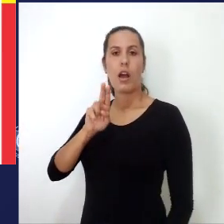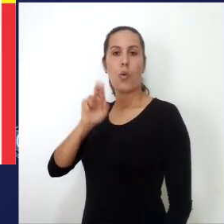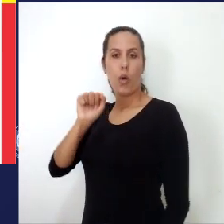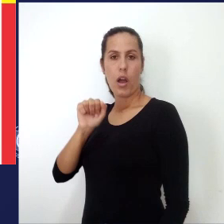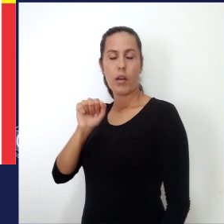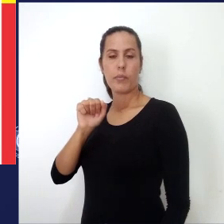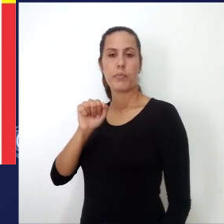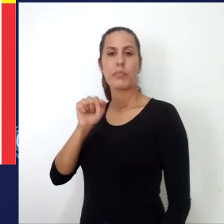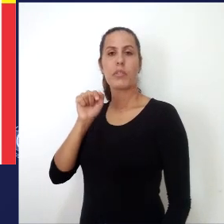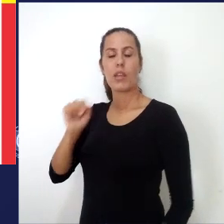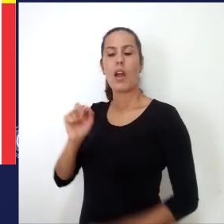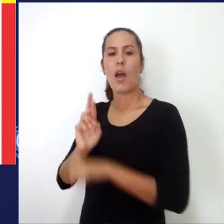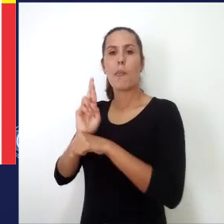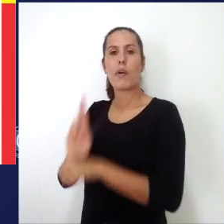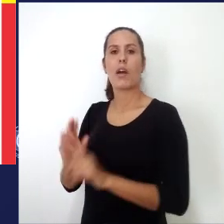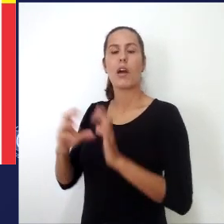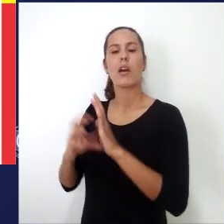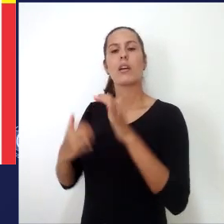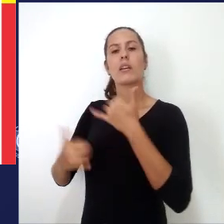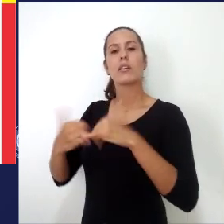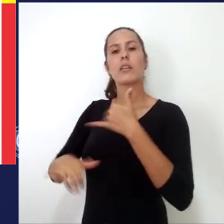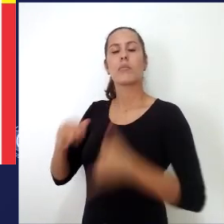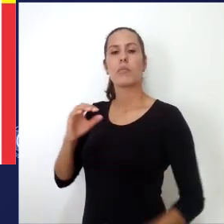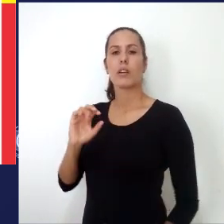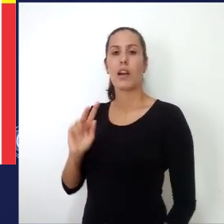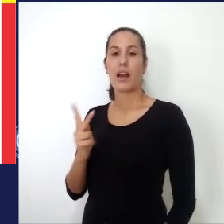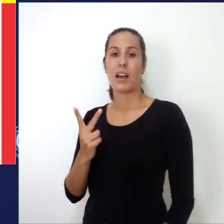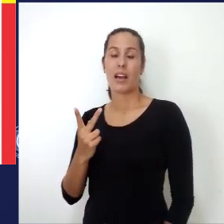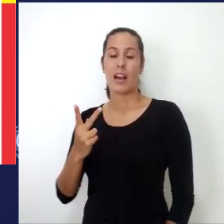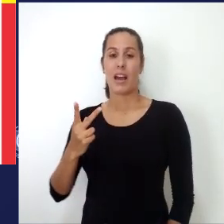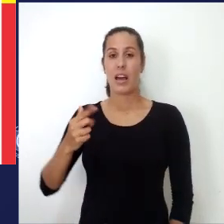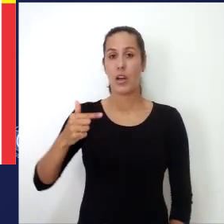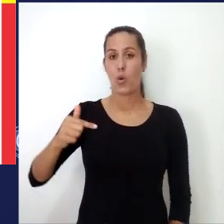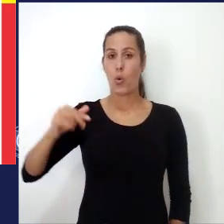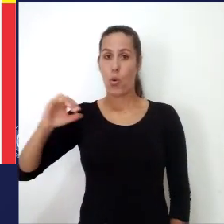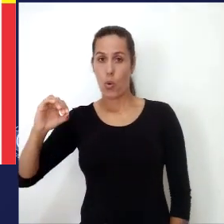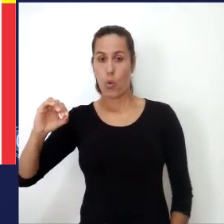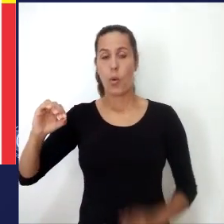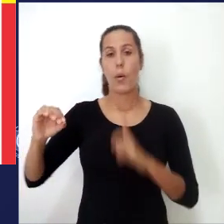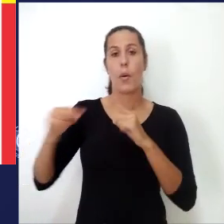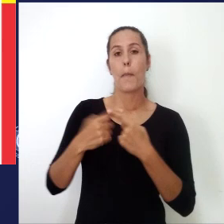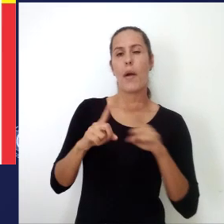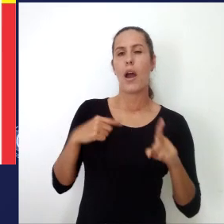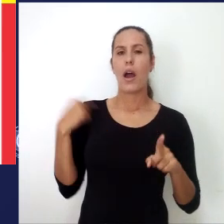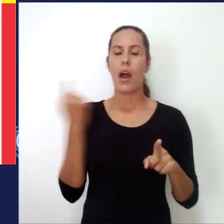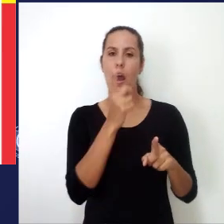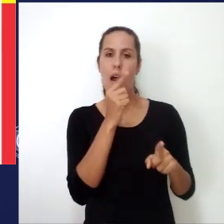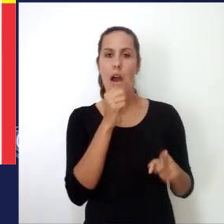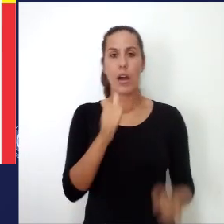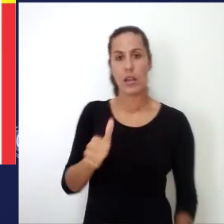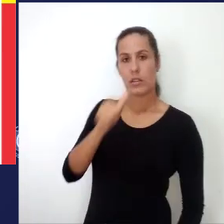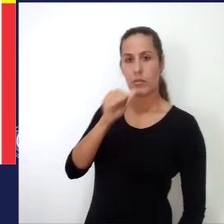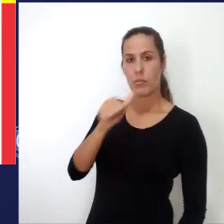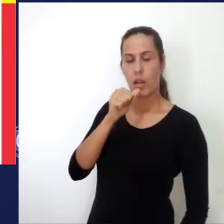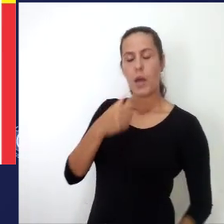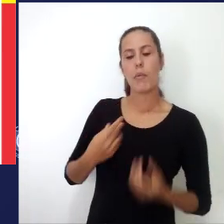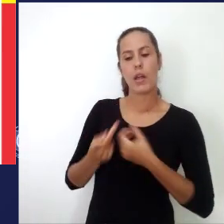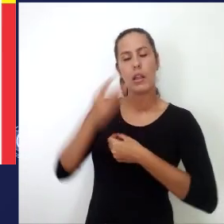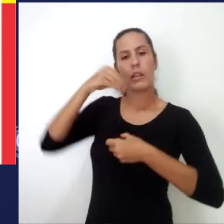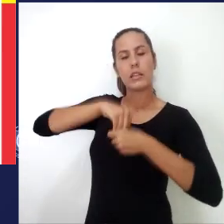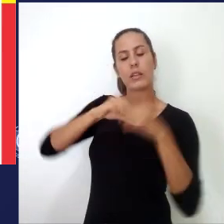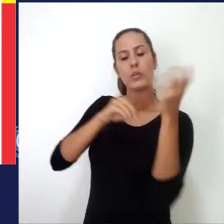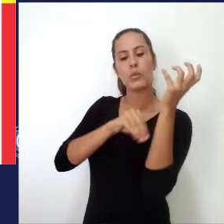é o H2O, mas a água que a gente bebe, ela tem sais minerais. Mas para se extrair